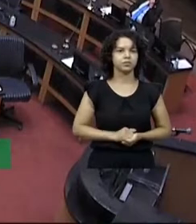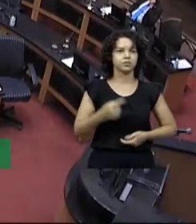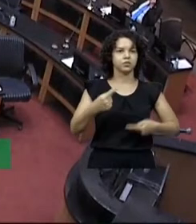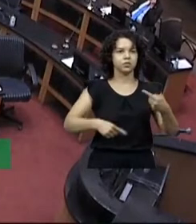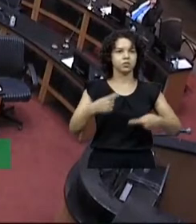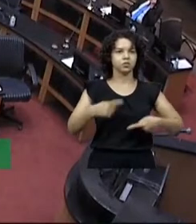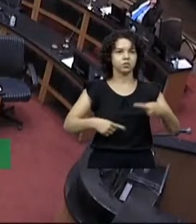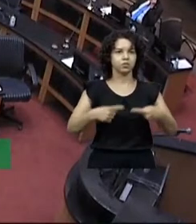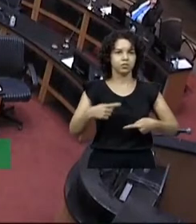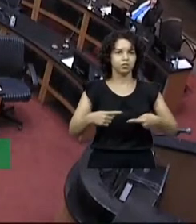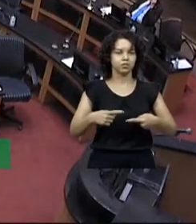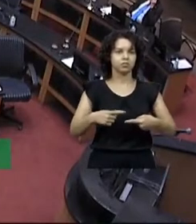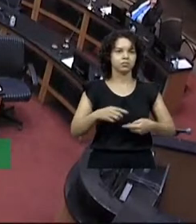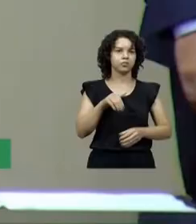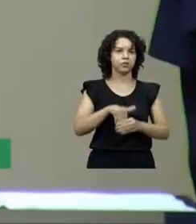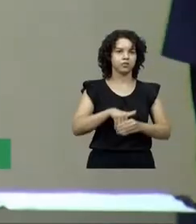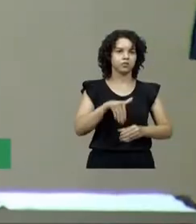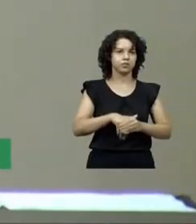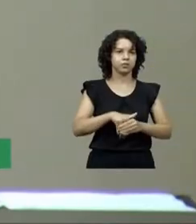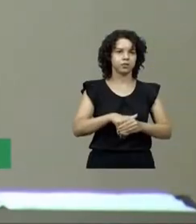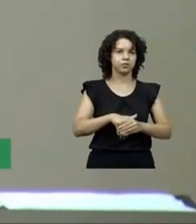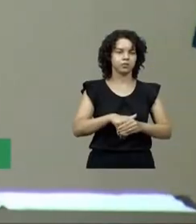discutir, em votação.